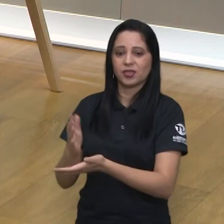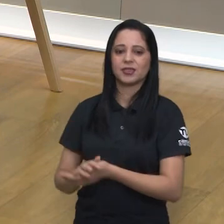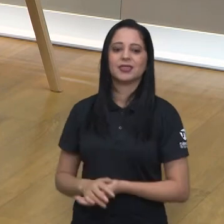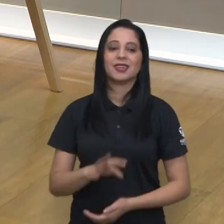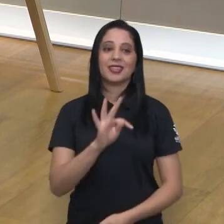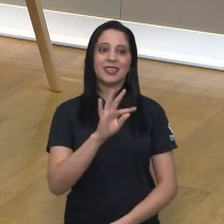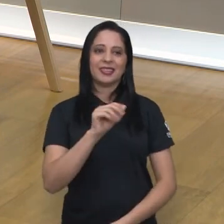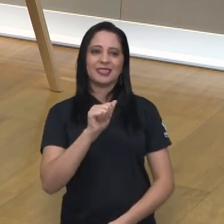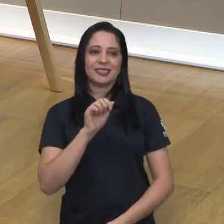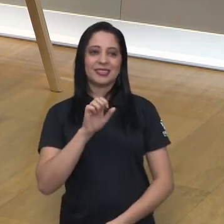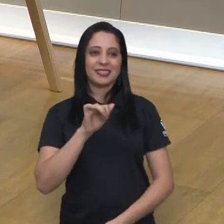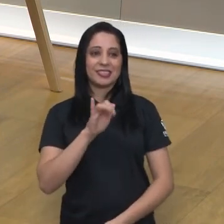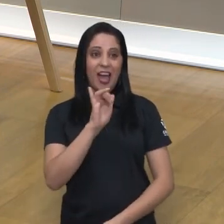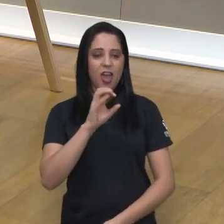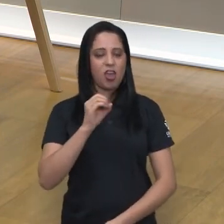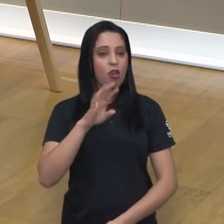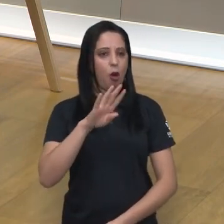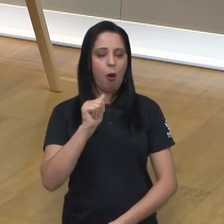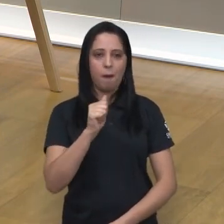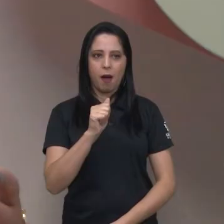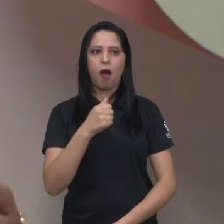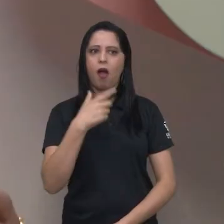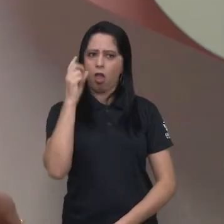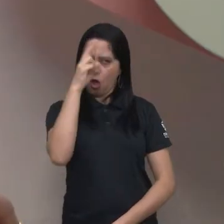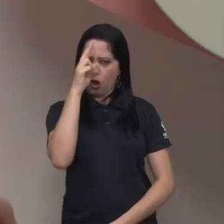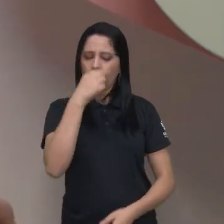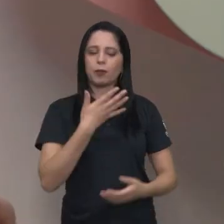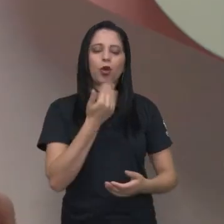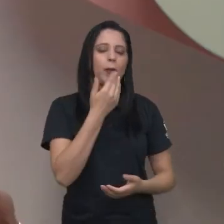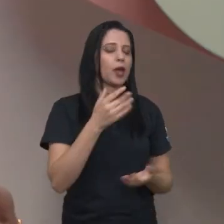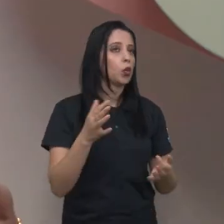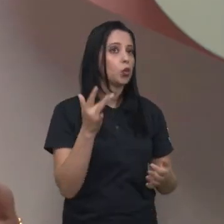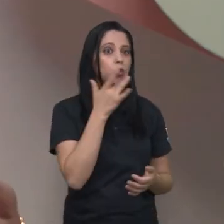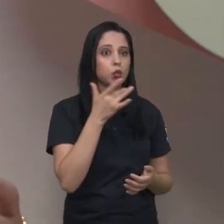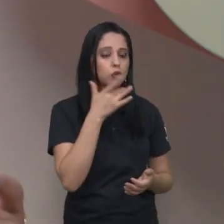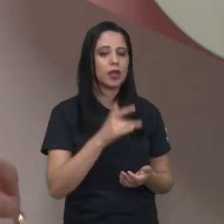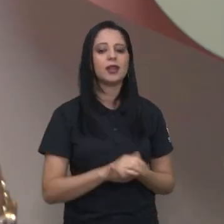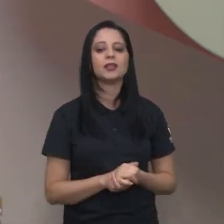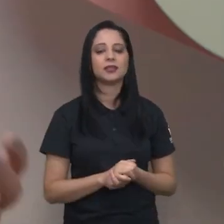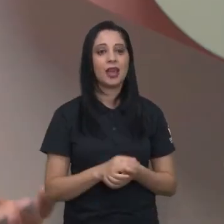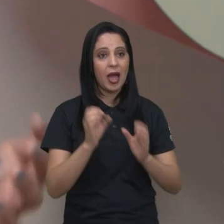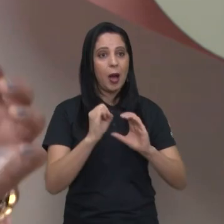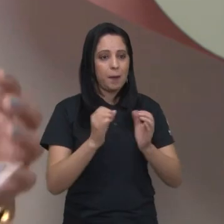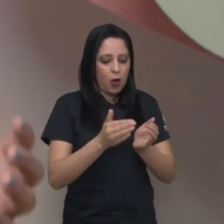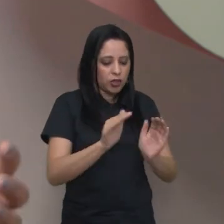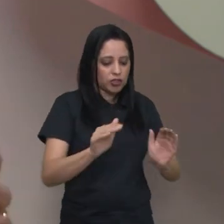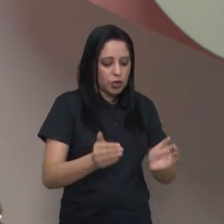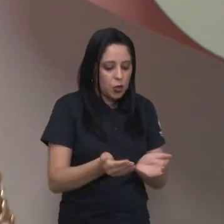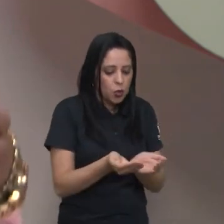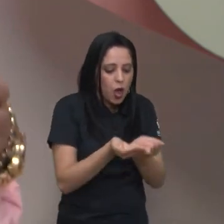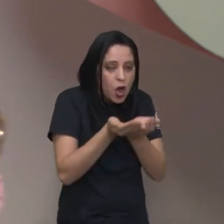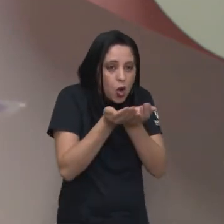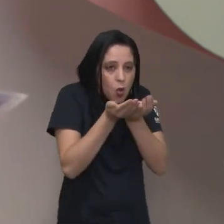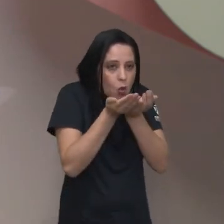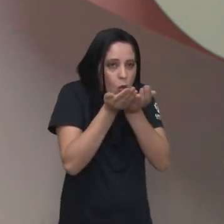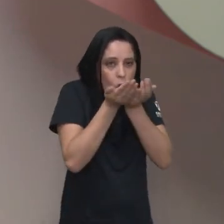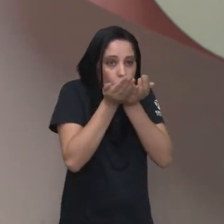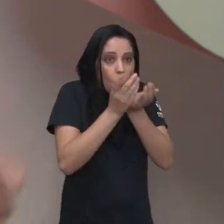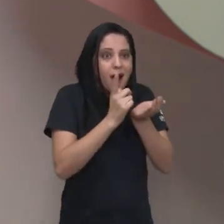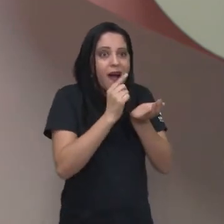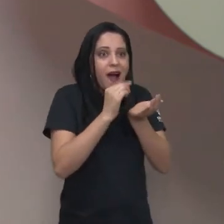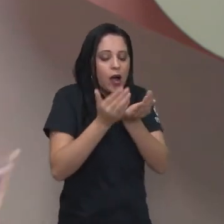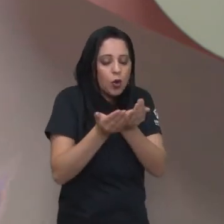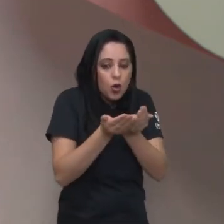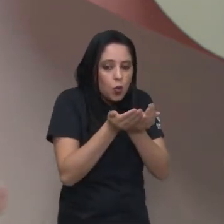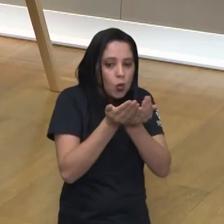delícia. Serralha. Serralha, claro. A taioba dá até para tomar água na folha da taioba, porque ela é, né, a gente coloca água assim, faz um copinho,